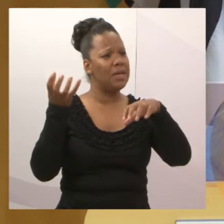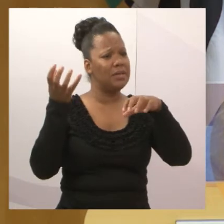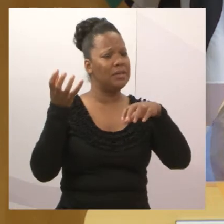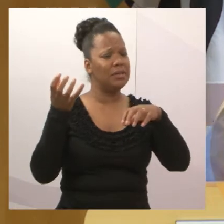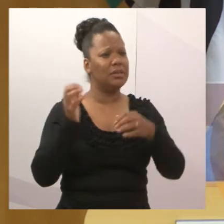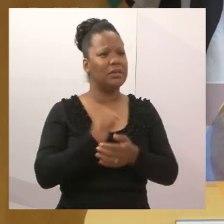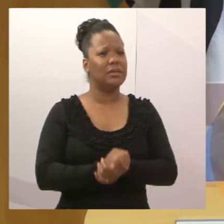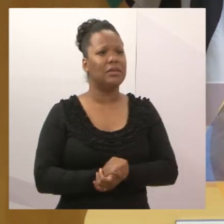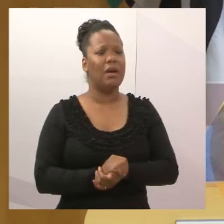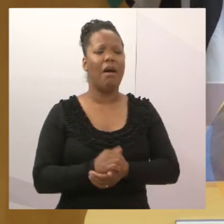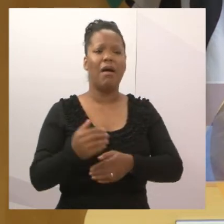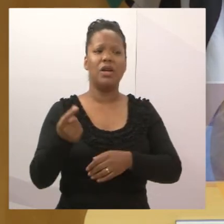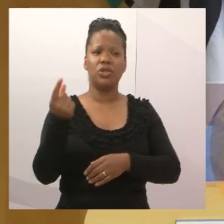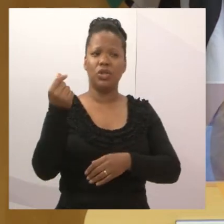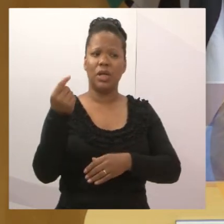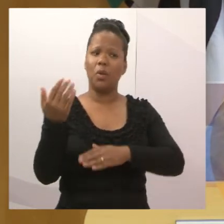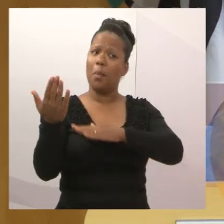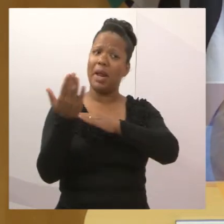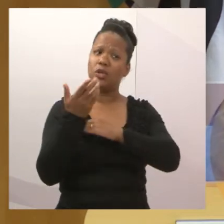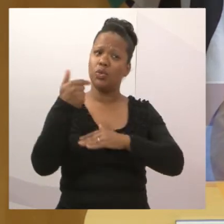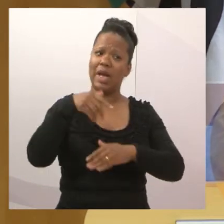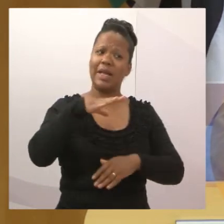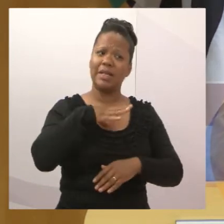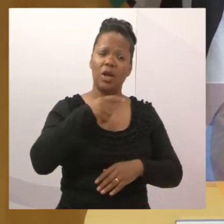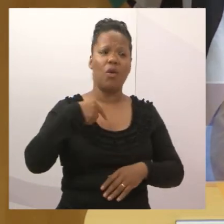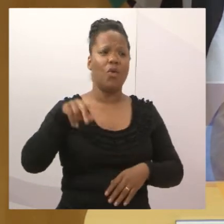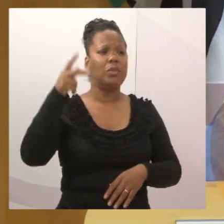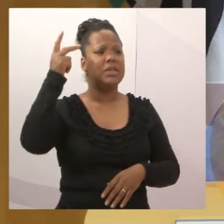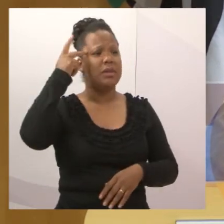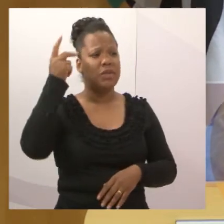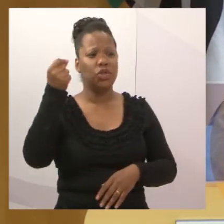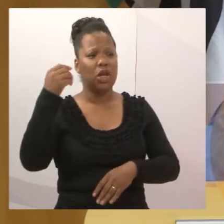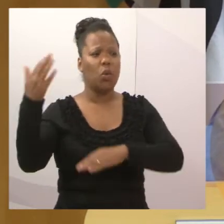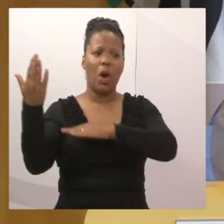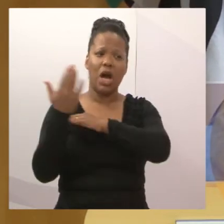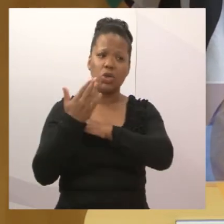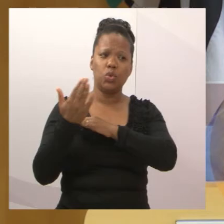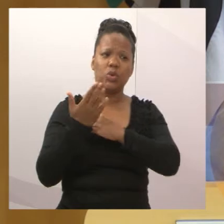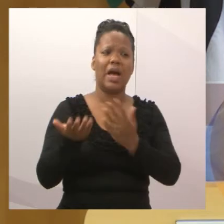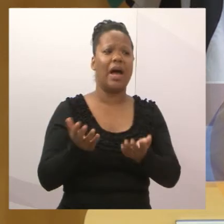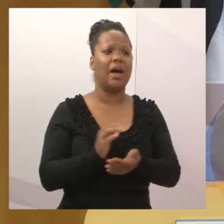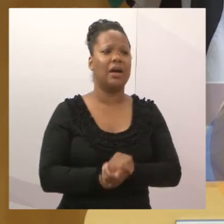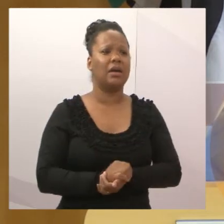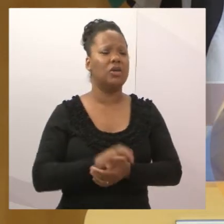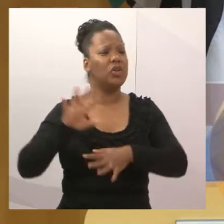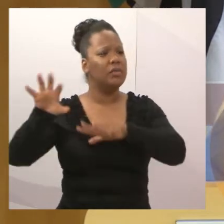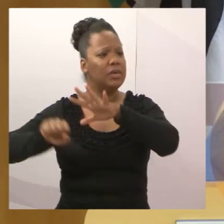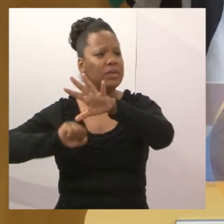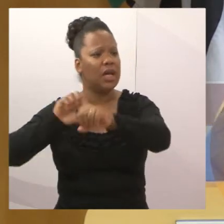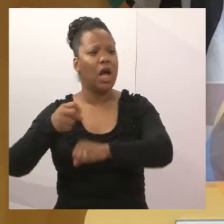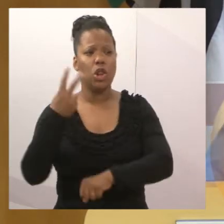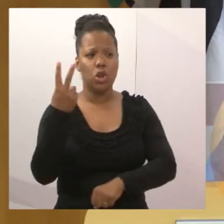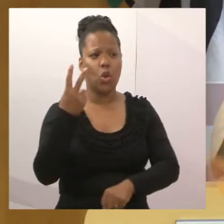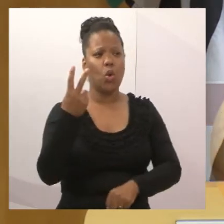a saúde aqui dessa cidade, fomos até São Paulo, já trouxemos verba. A gente agradece muito nossos 2 deputados, o Márcio Salvino e o André